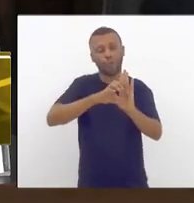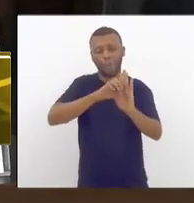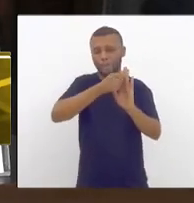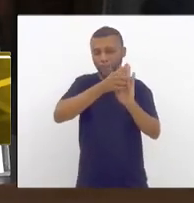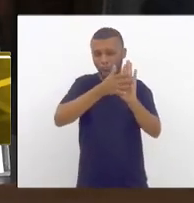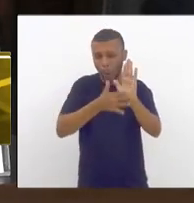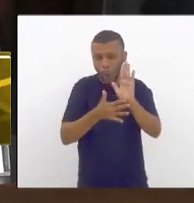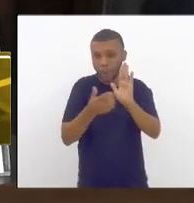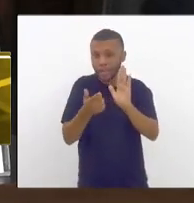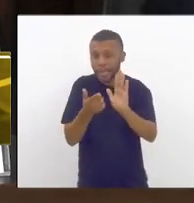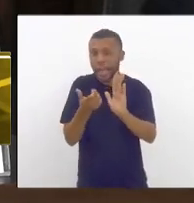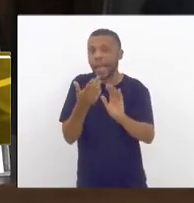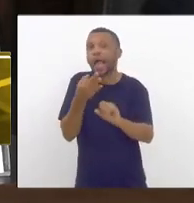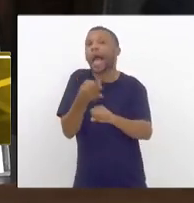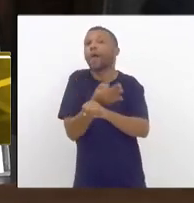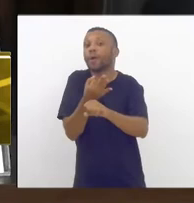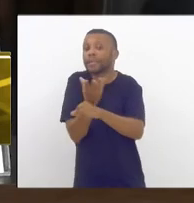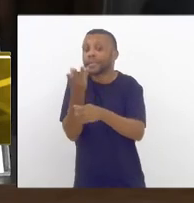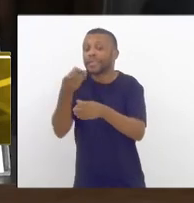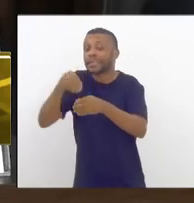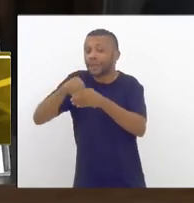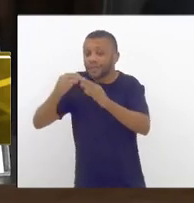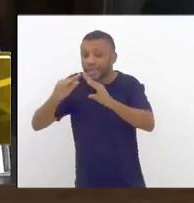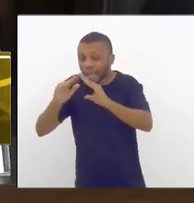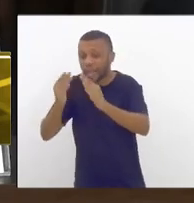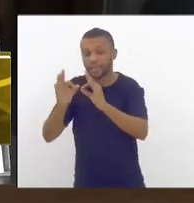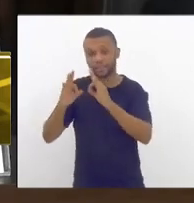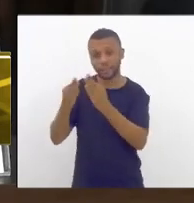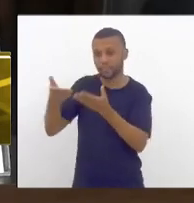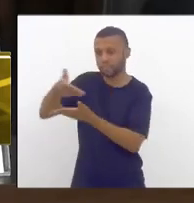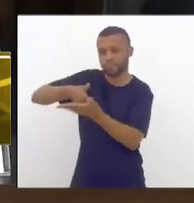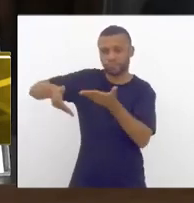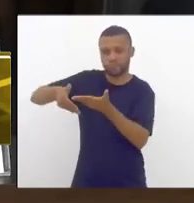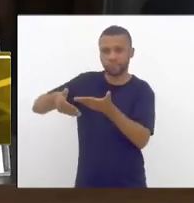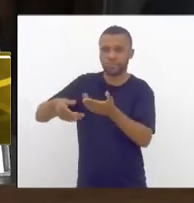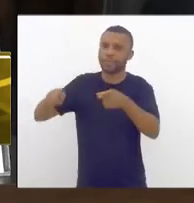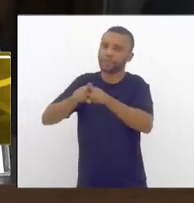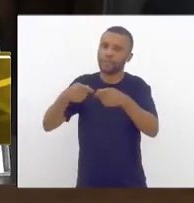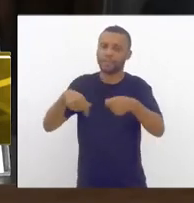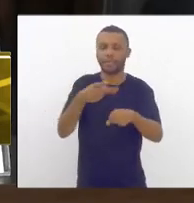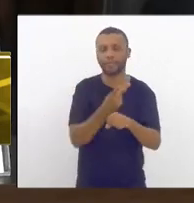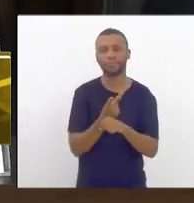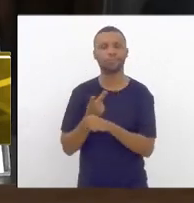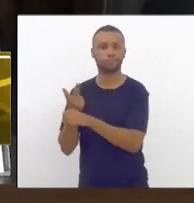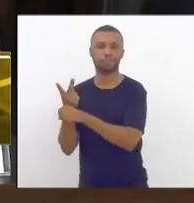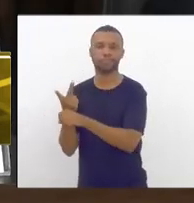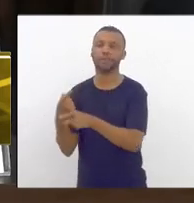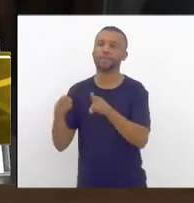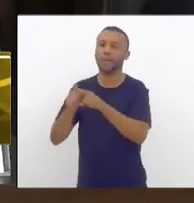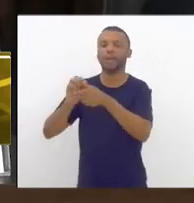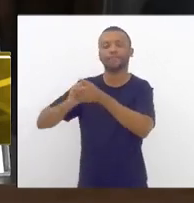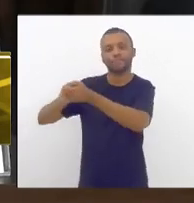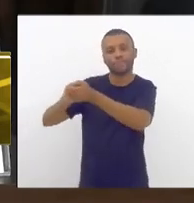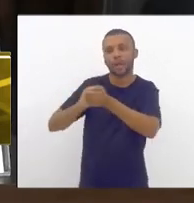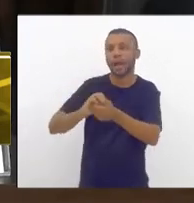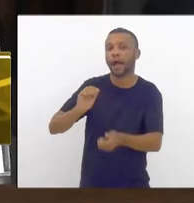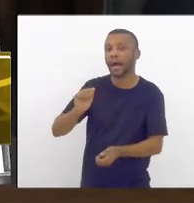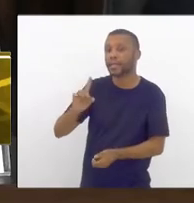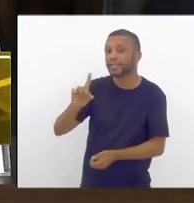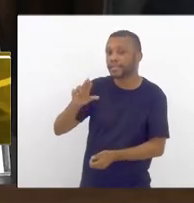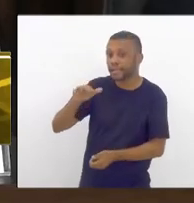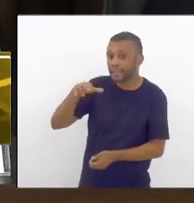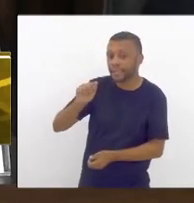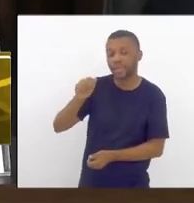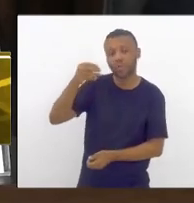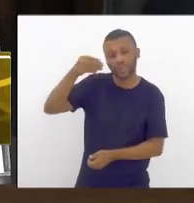dentro de casa tem que ganhar medalha também e queria cumprimentar todos no plenário cumprimentando Adriana homem de Carvalho nossa madrinha